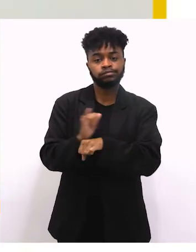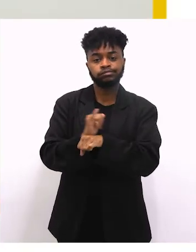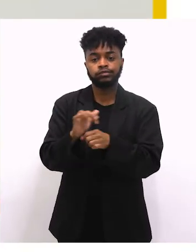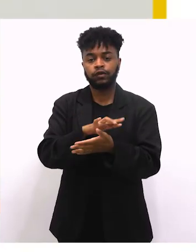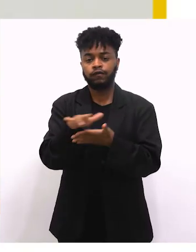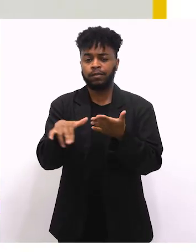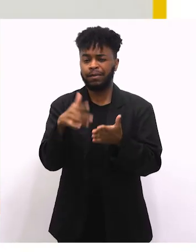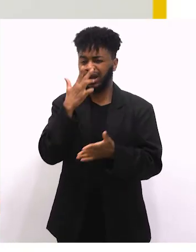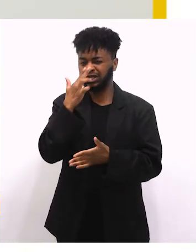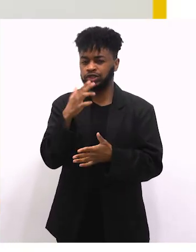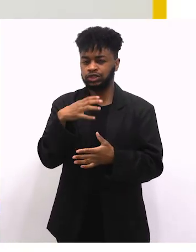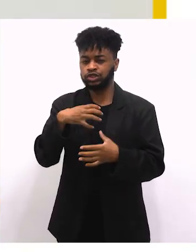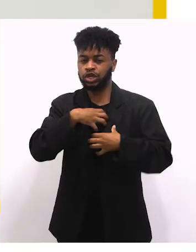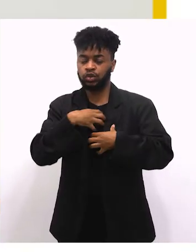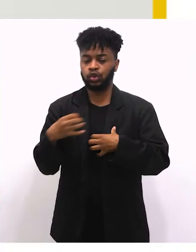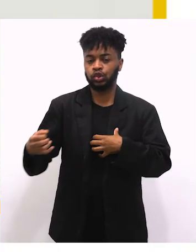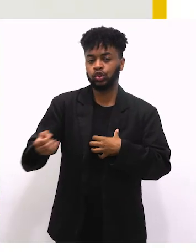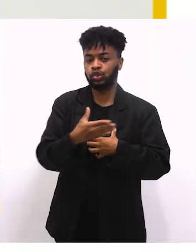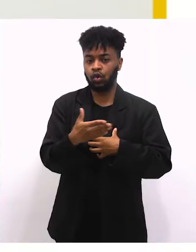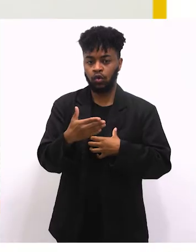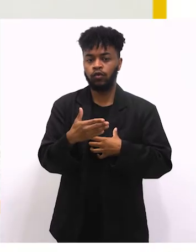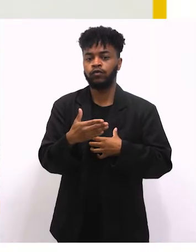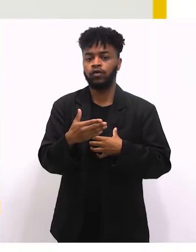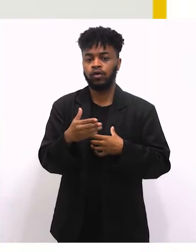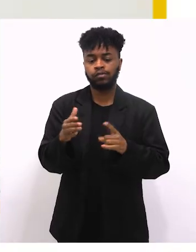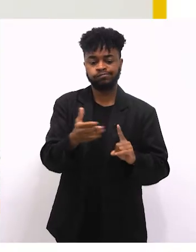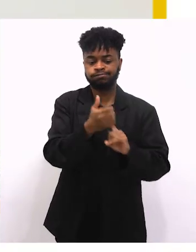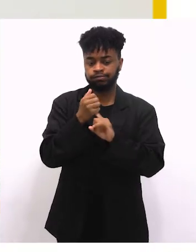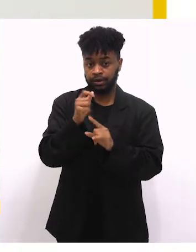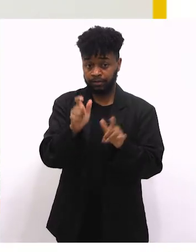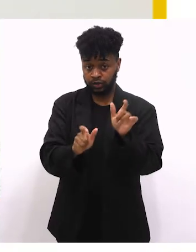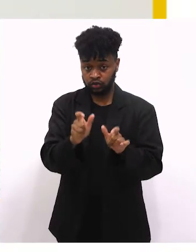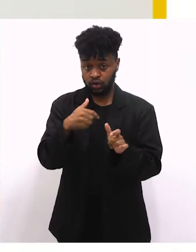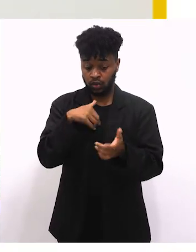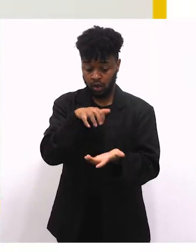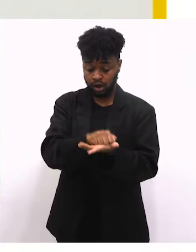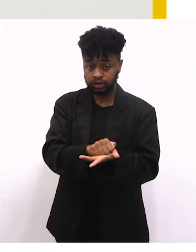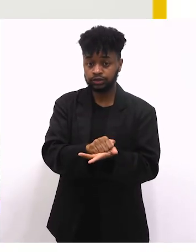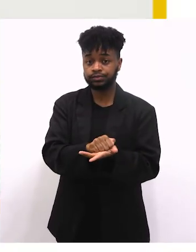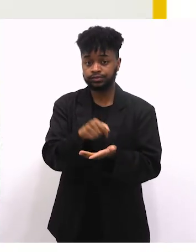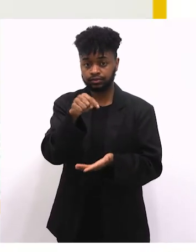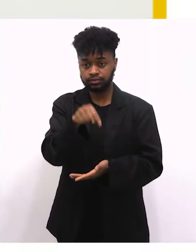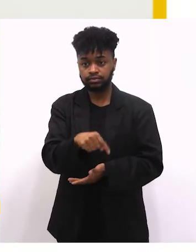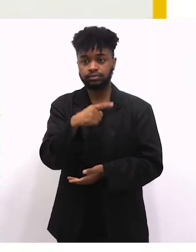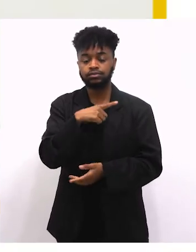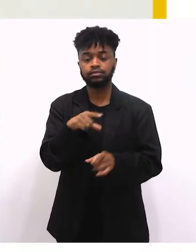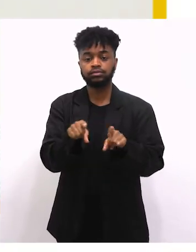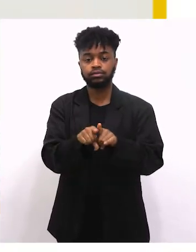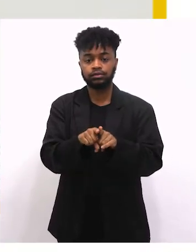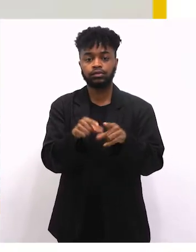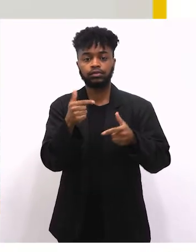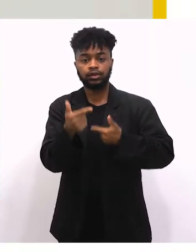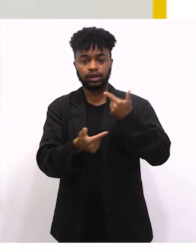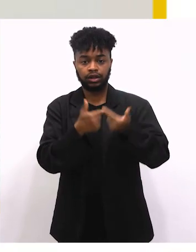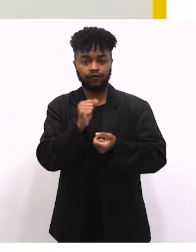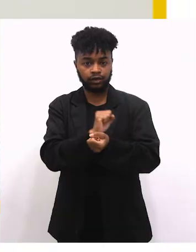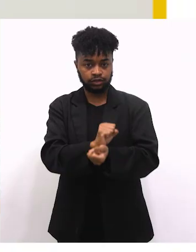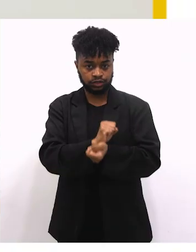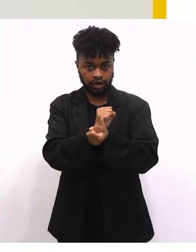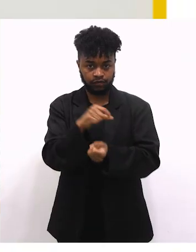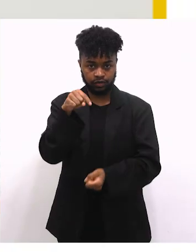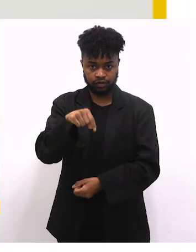formas contemporâneas falando do tráfico de pessoas, né? Eu anotei aqui, nós temos o